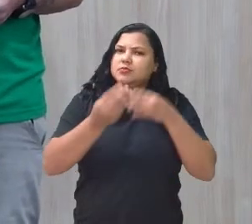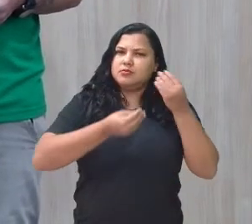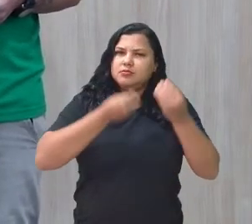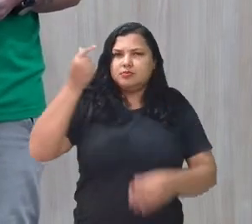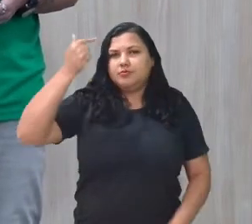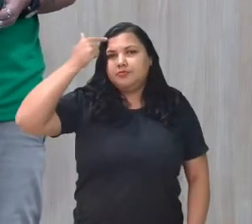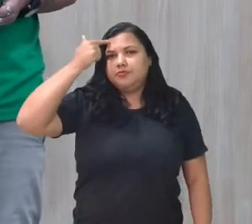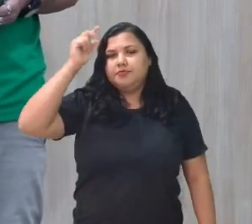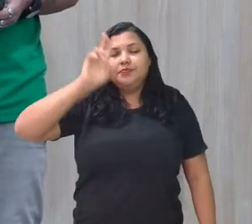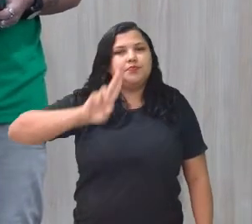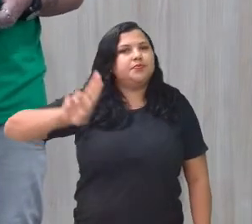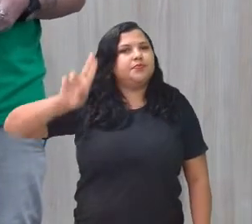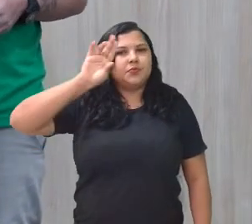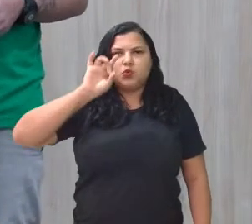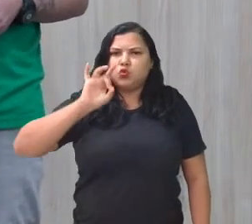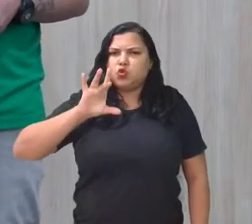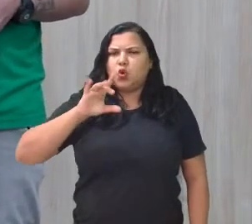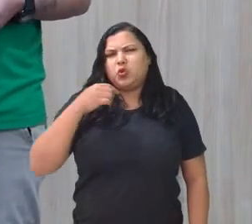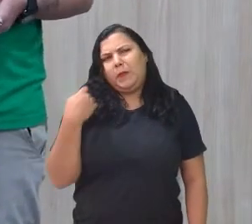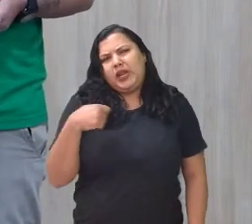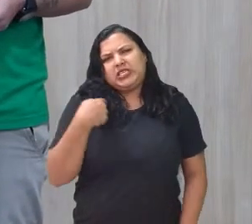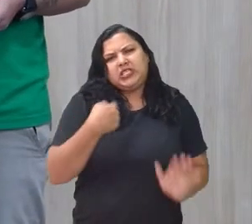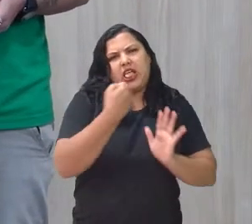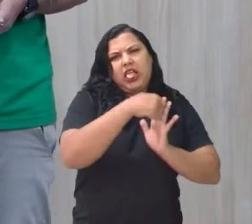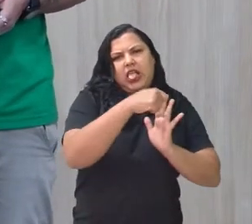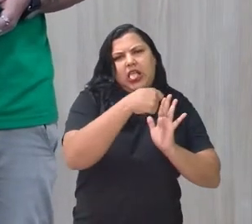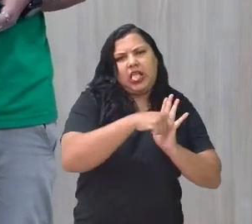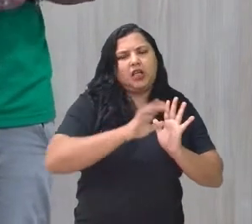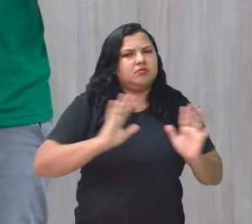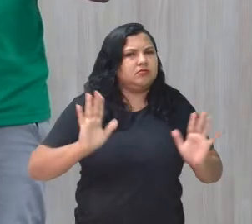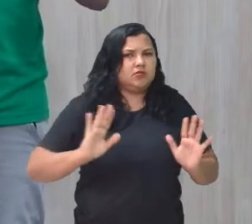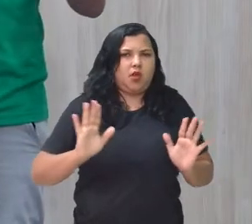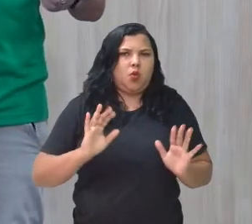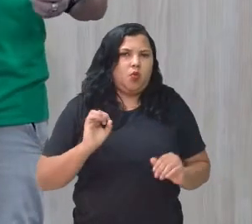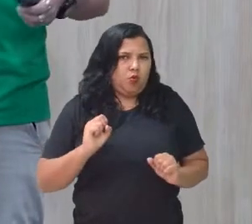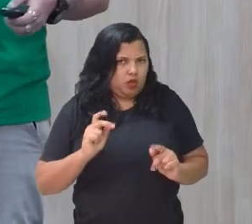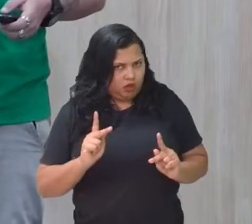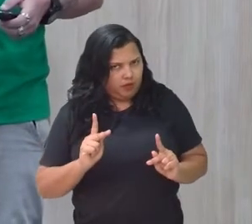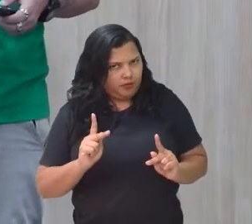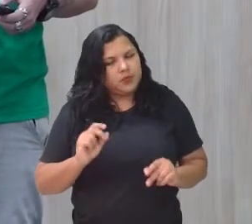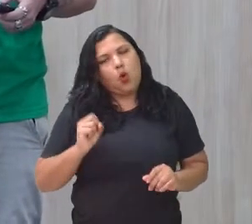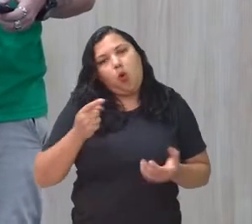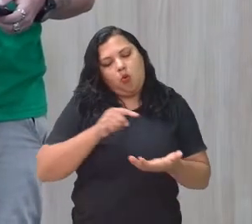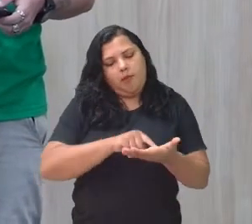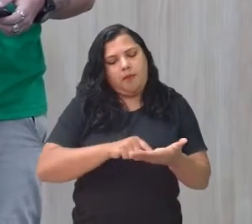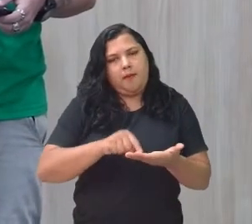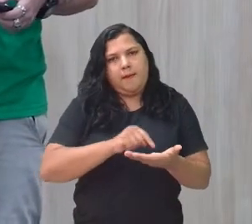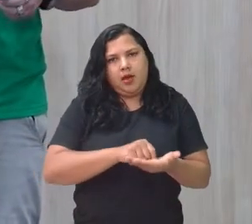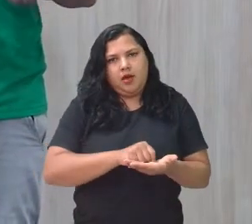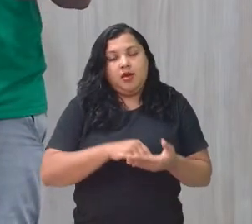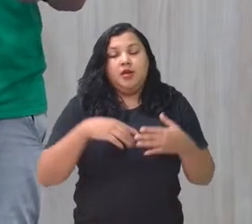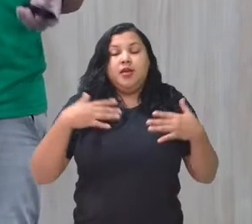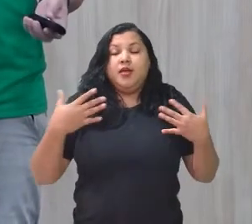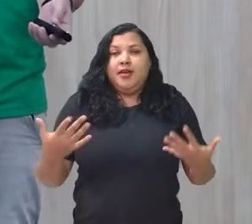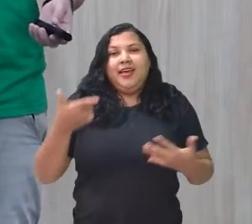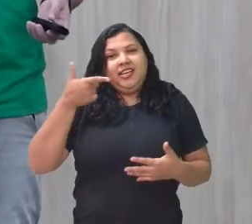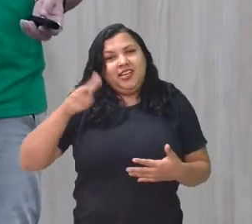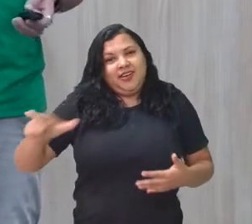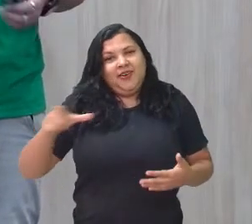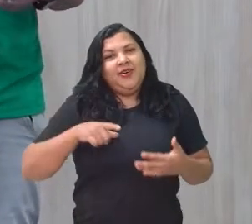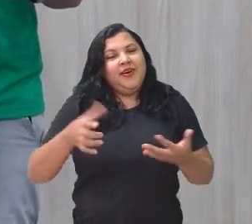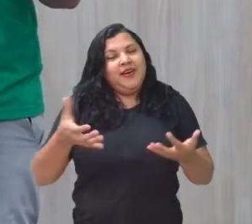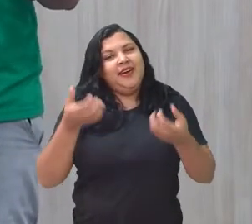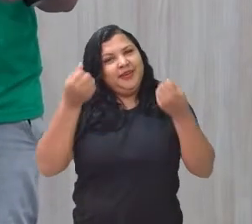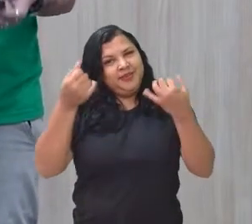de cabeça do que fazendo cálculo no papel, com os números ou numa calculadora, tá bom? E mais uma vez